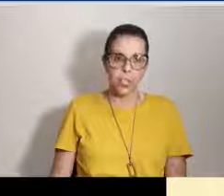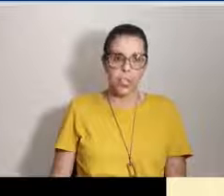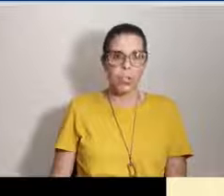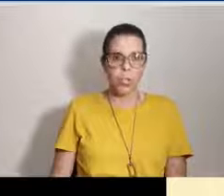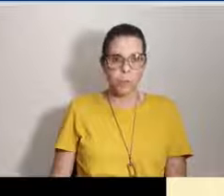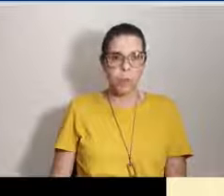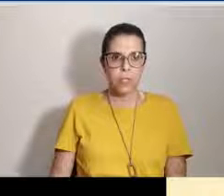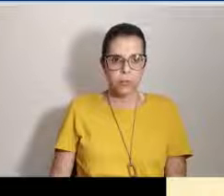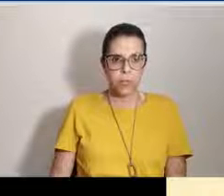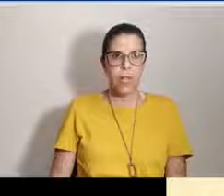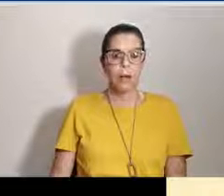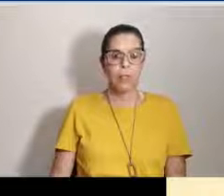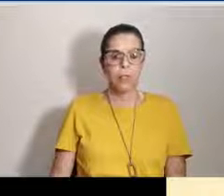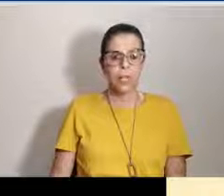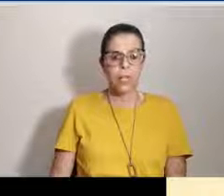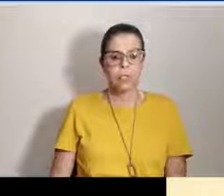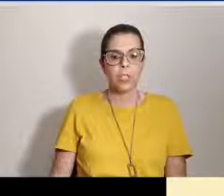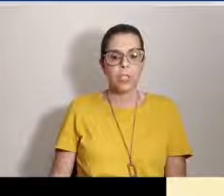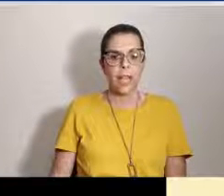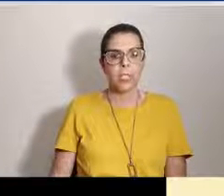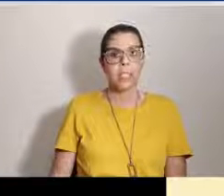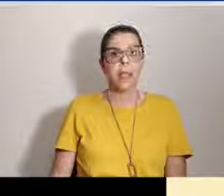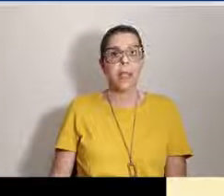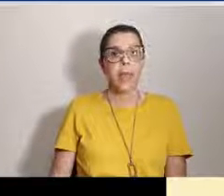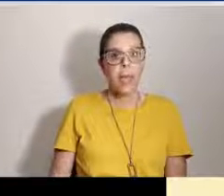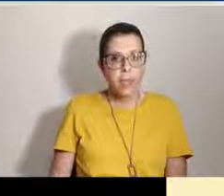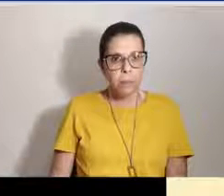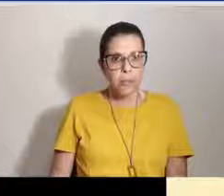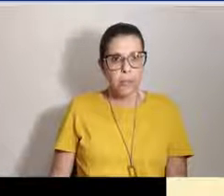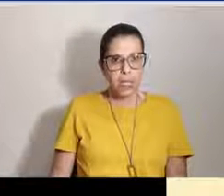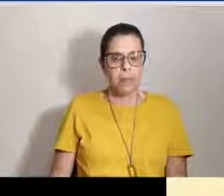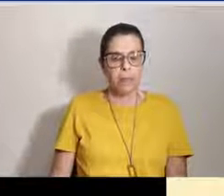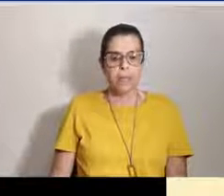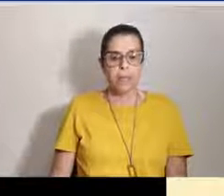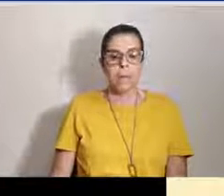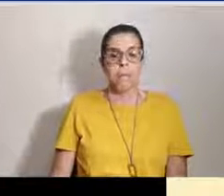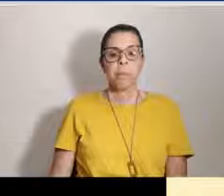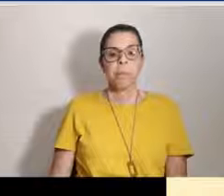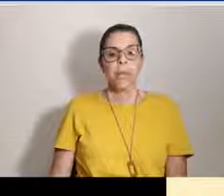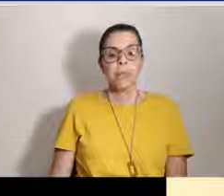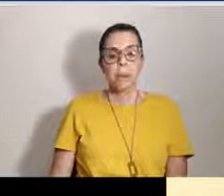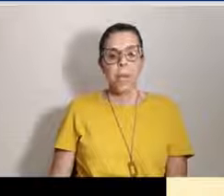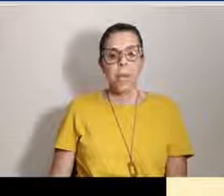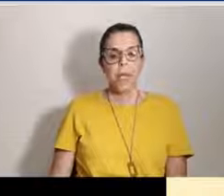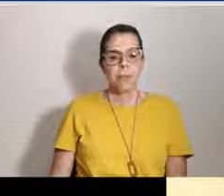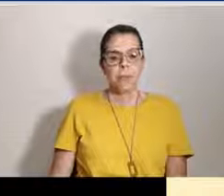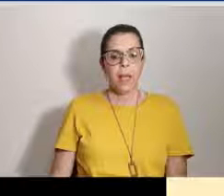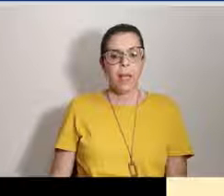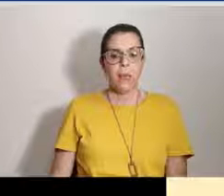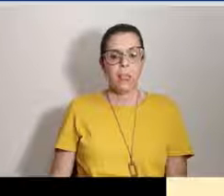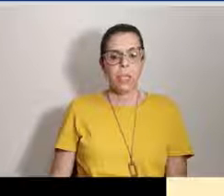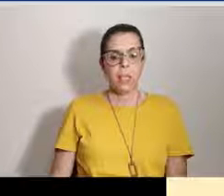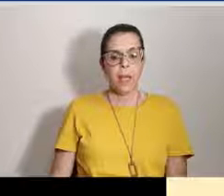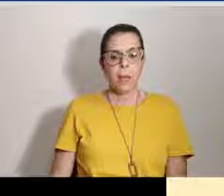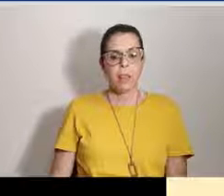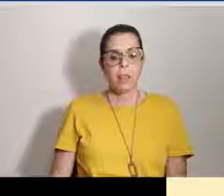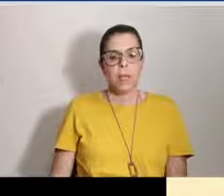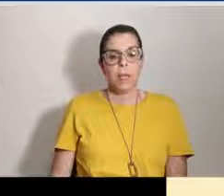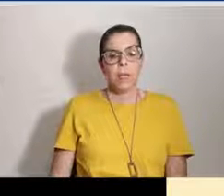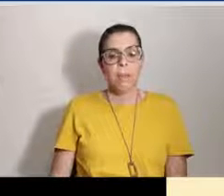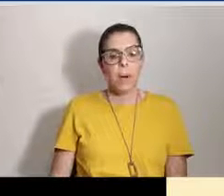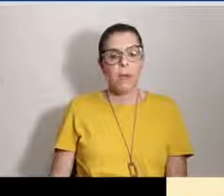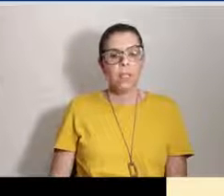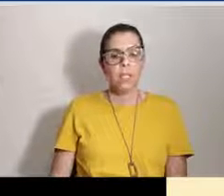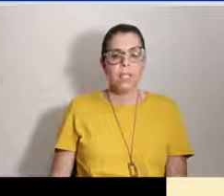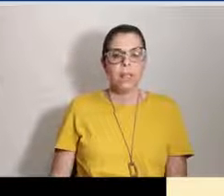isso vai exigir de nós, professores, reconfigurações didáticas específicas. Também, né,